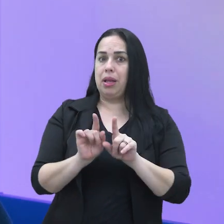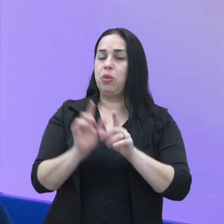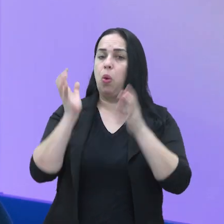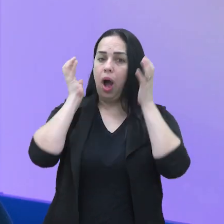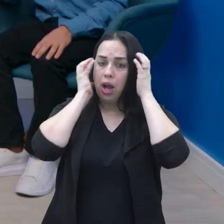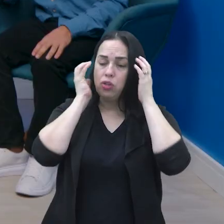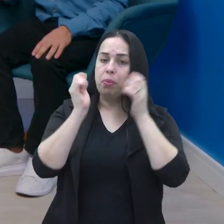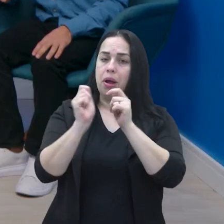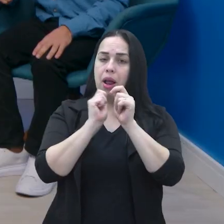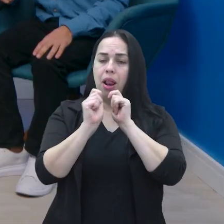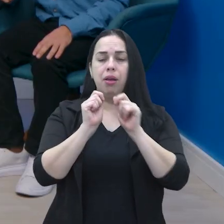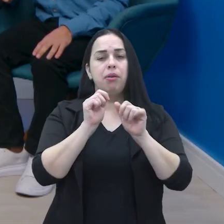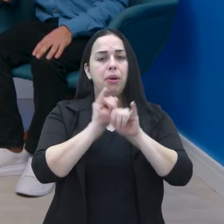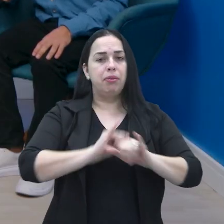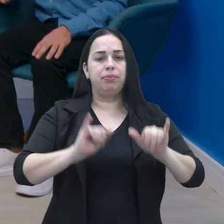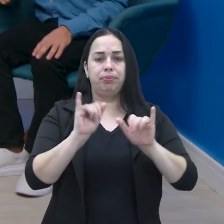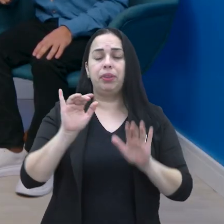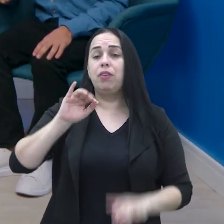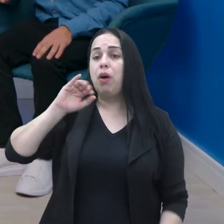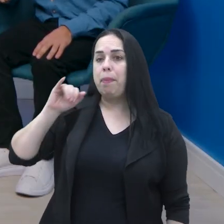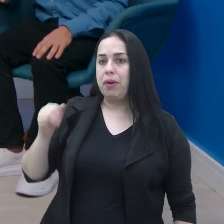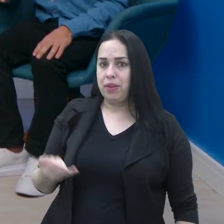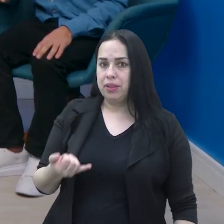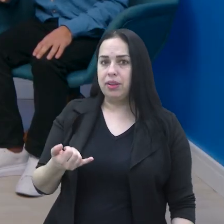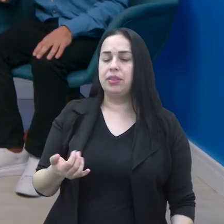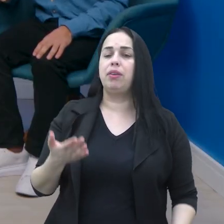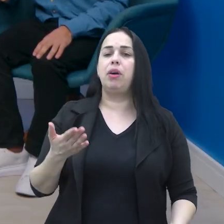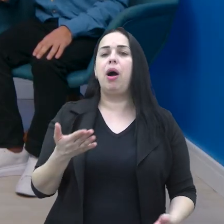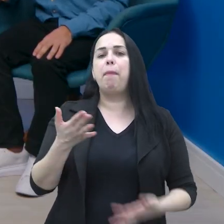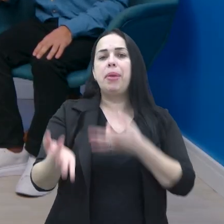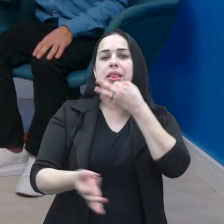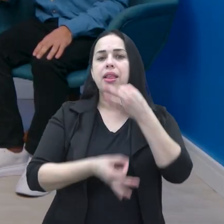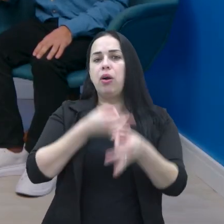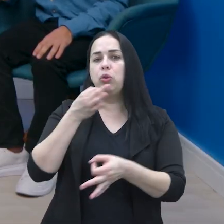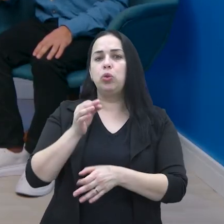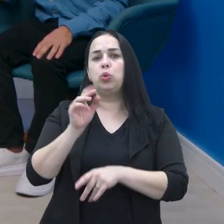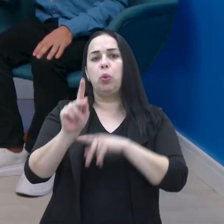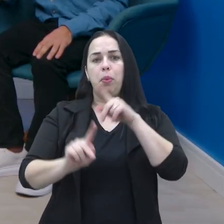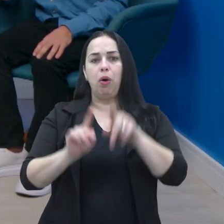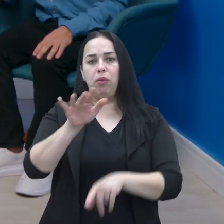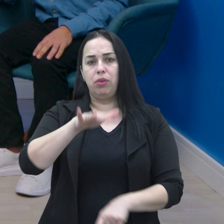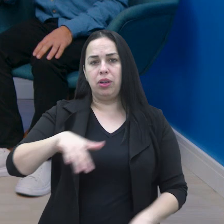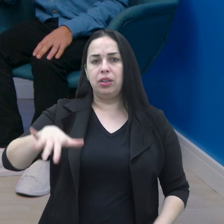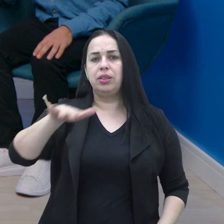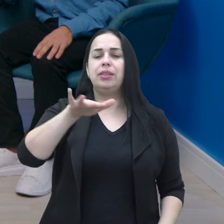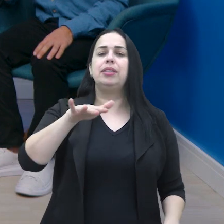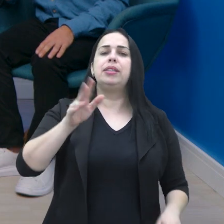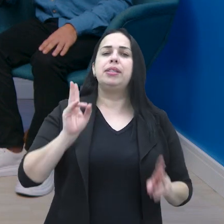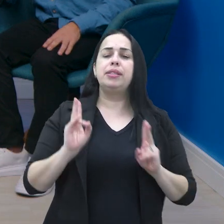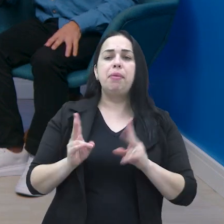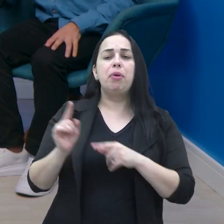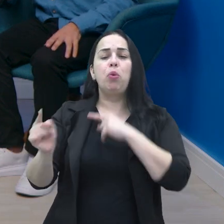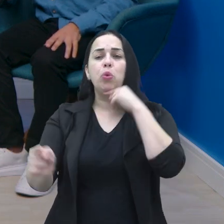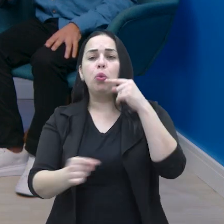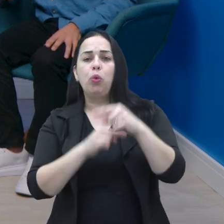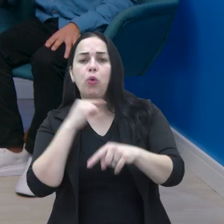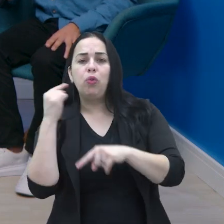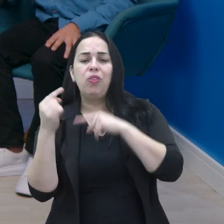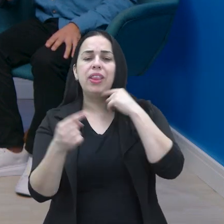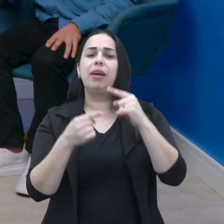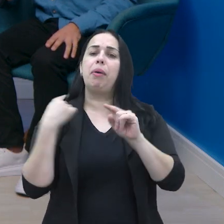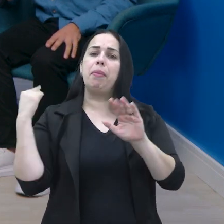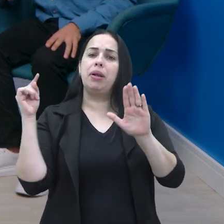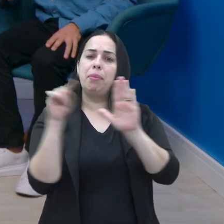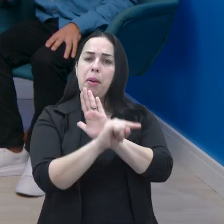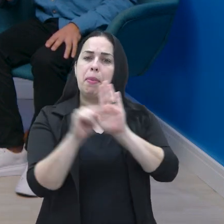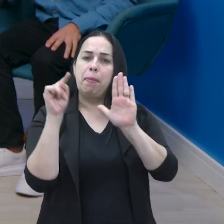televisão. Vou aproveitar esse gancho que você deu e já trazer a participação da população para essa conversa. Nosso povo fala sempre com dúvidas